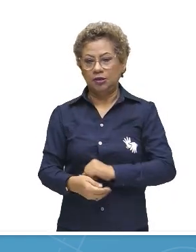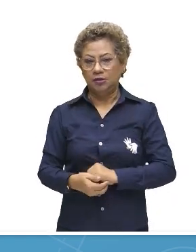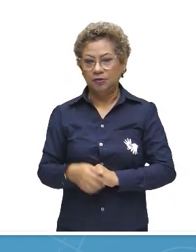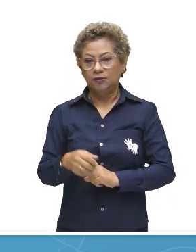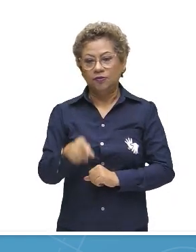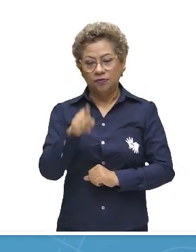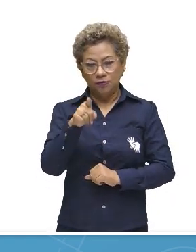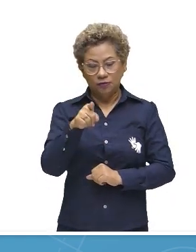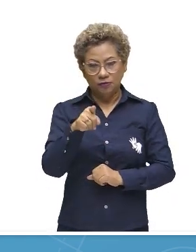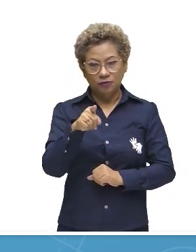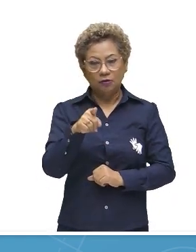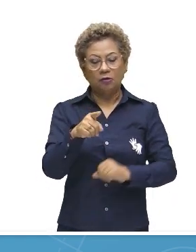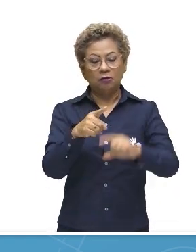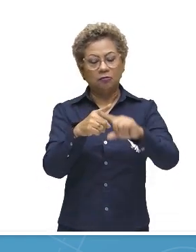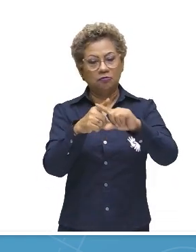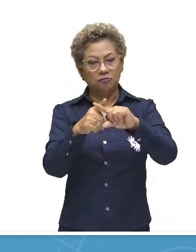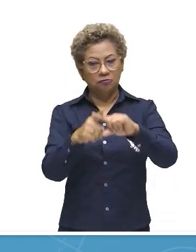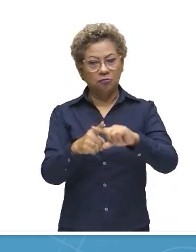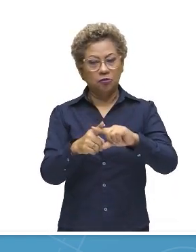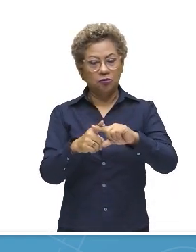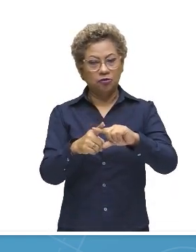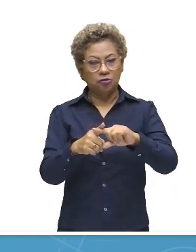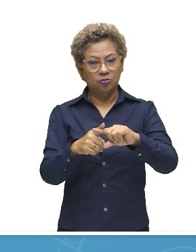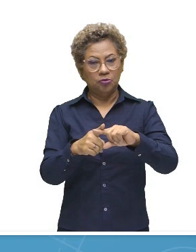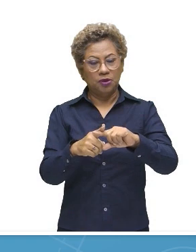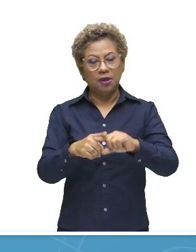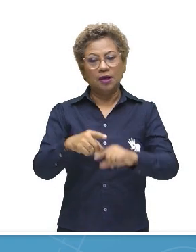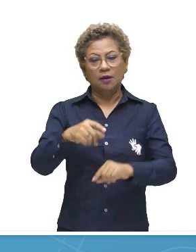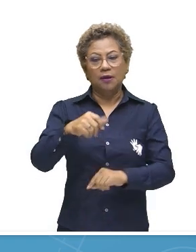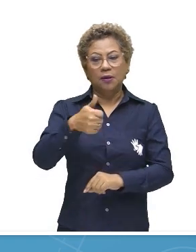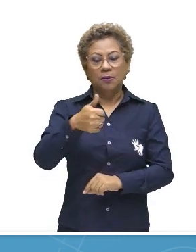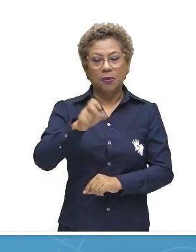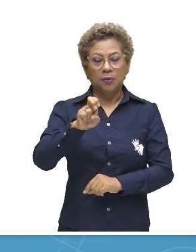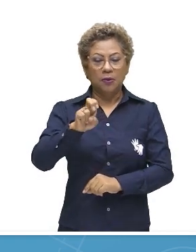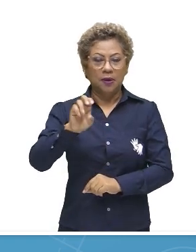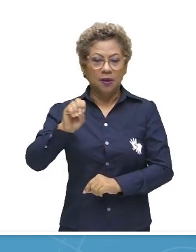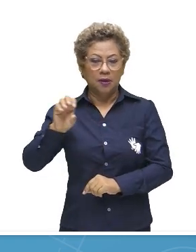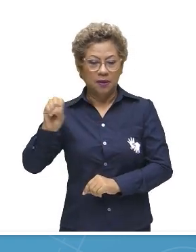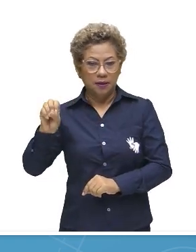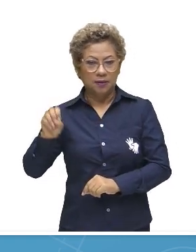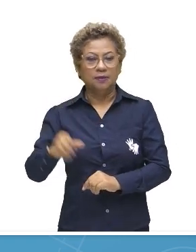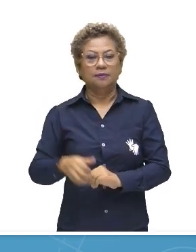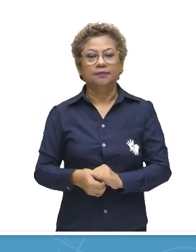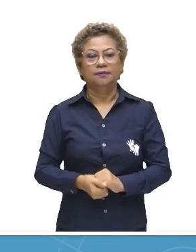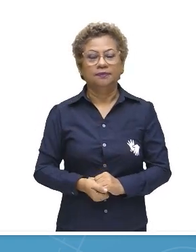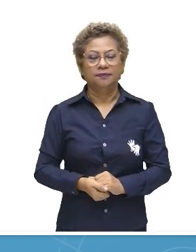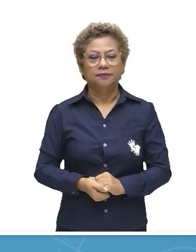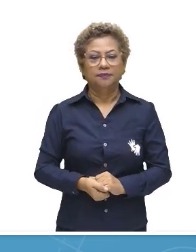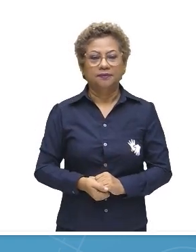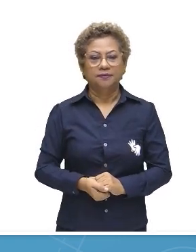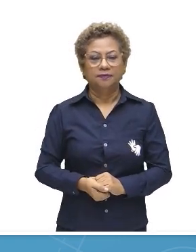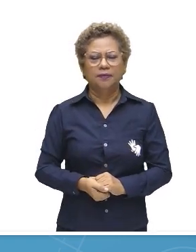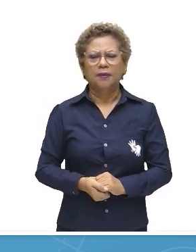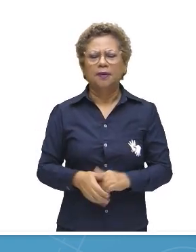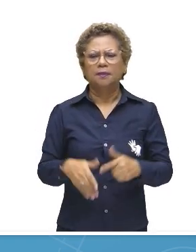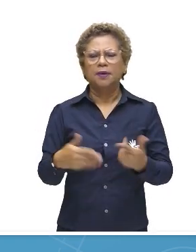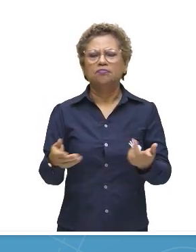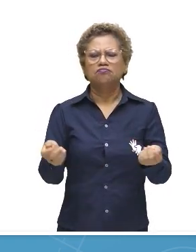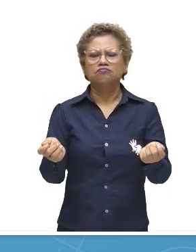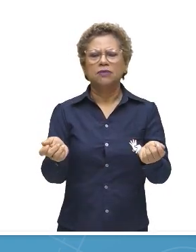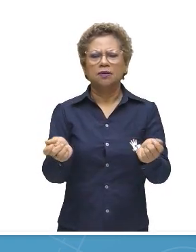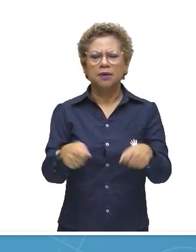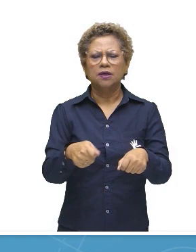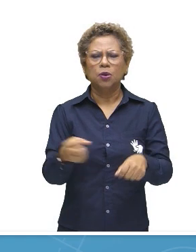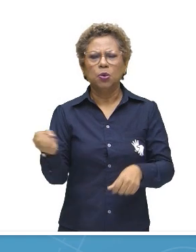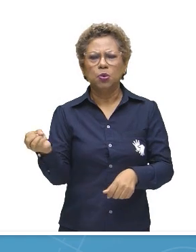multiplicar 2/3, né, por 15 mil. Aí ele pergunta qual é a capacidade do novo